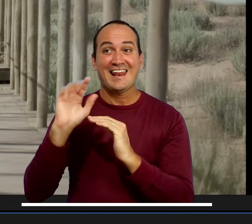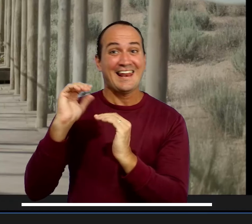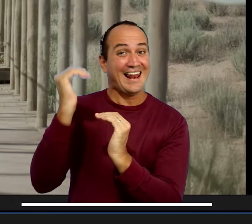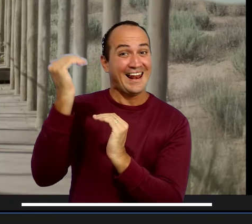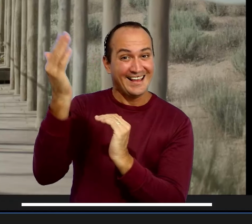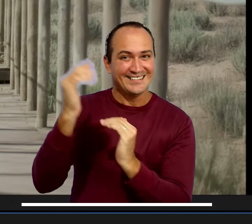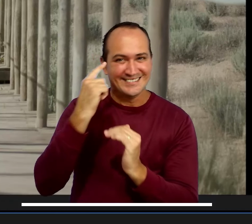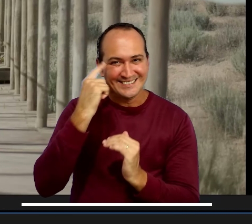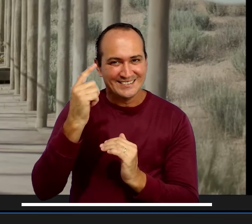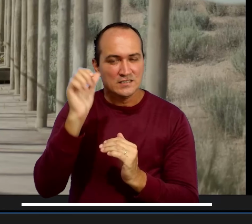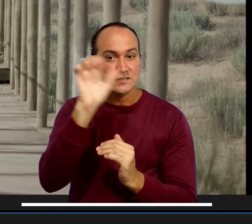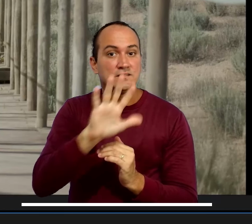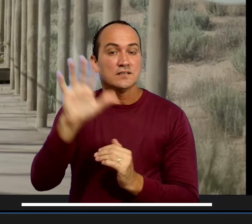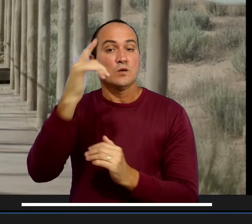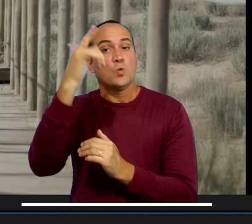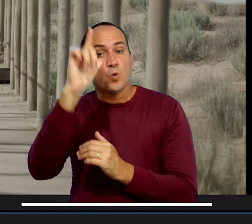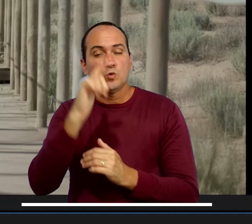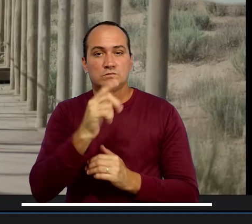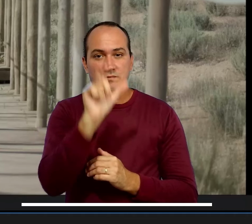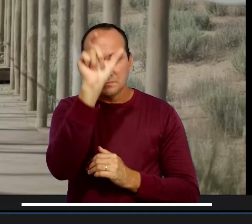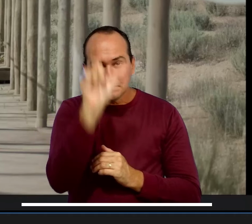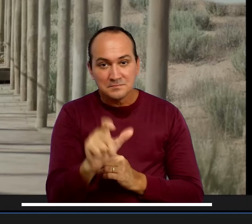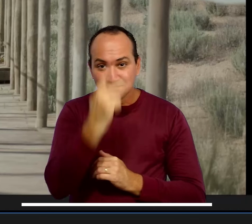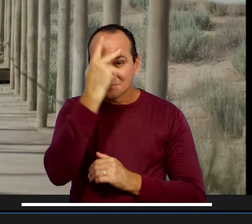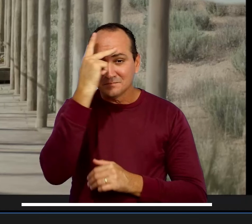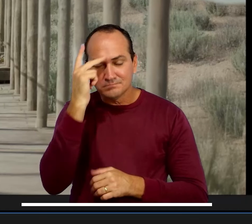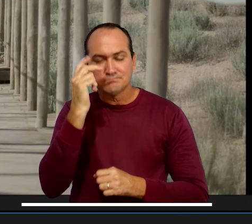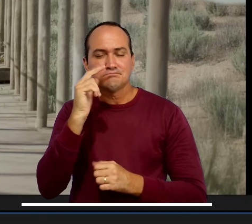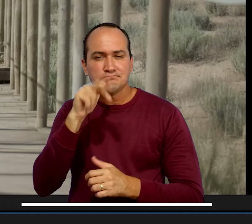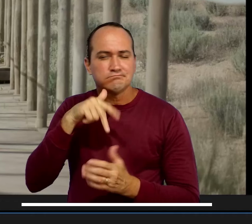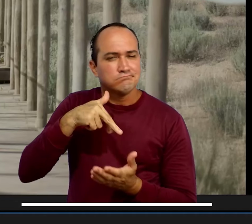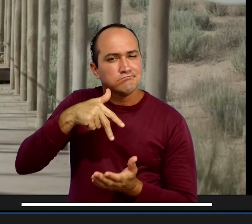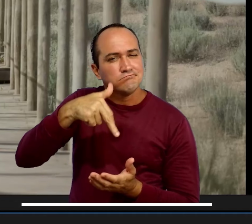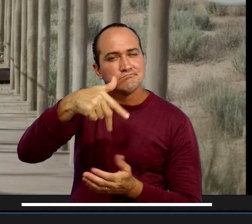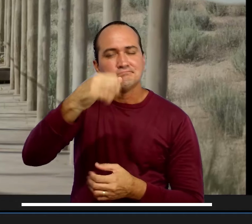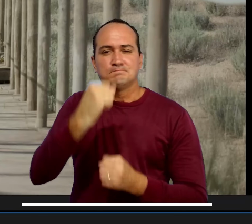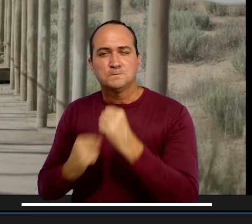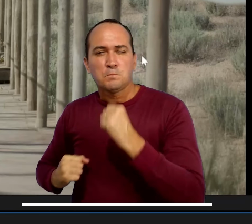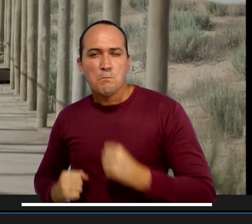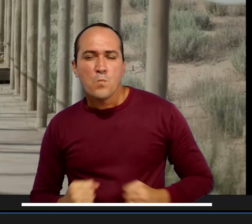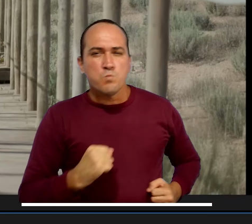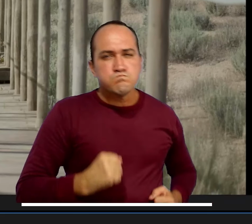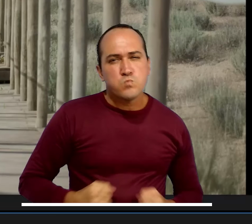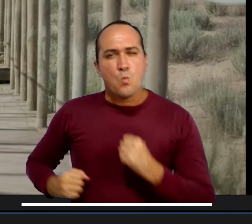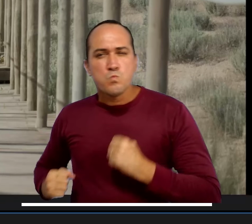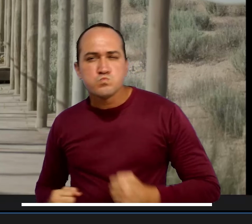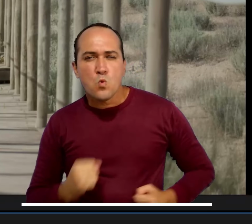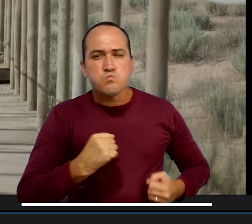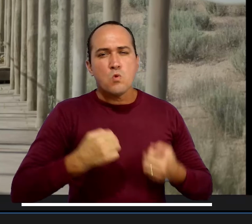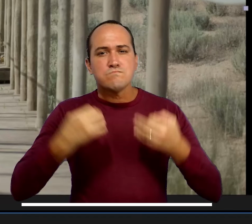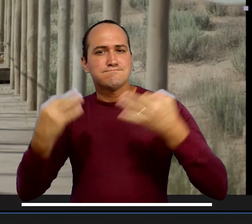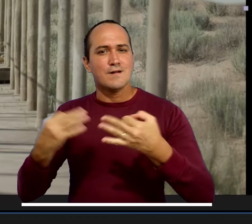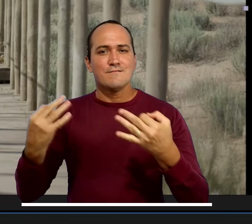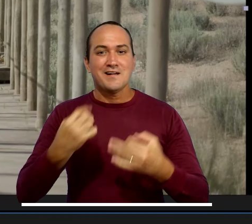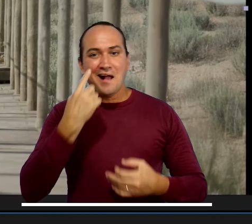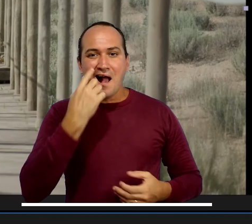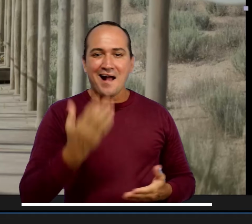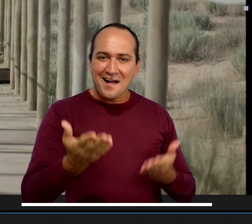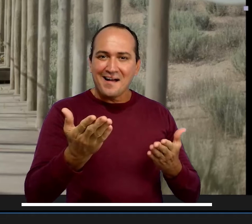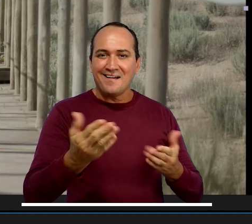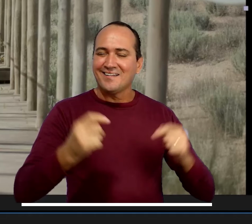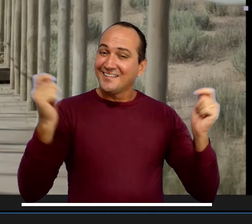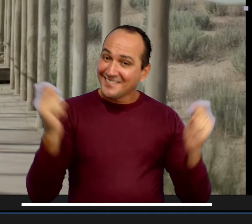outro cenário. E eu já tenho meu personagem correndo nesse outro cenário, tudo encaixadinho, tudo perfeito. Então, essa